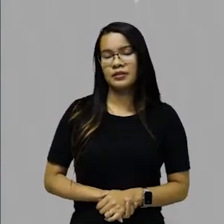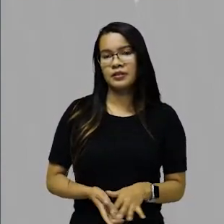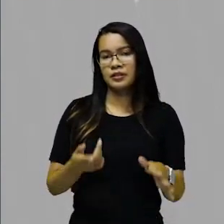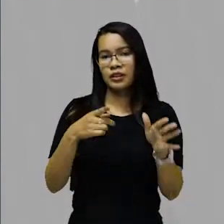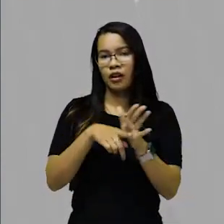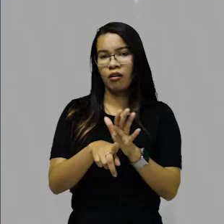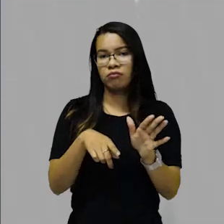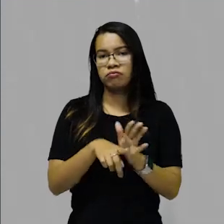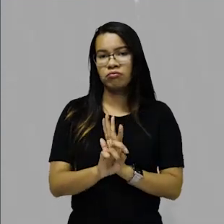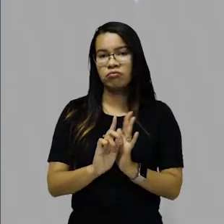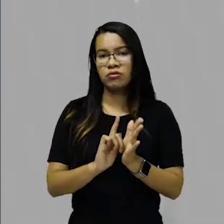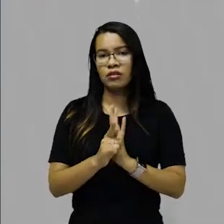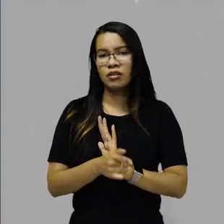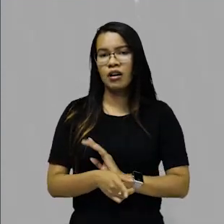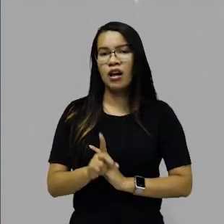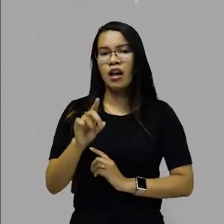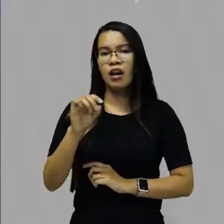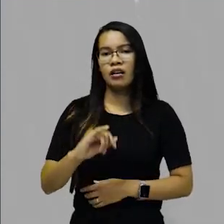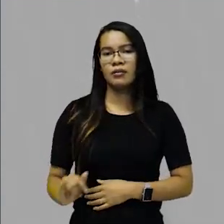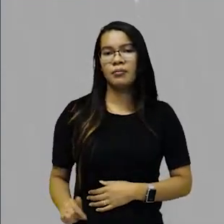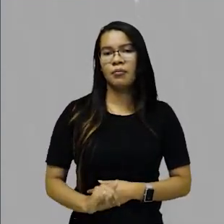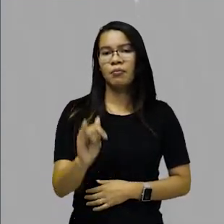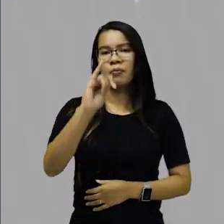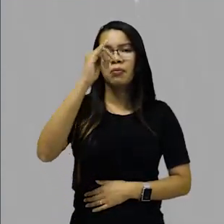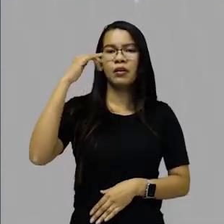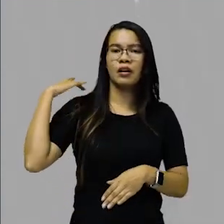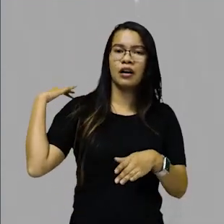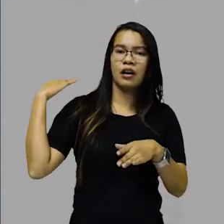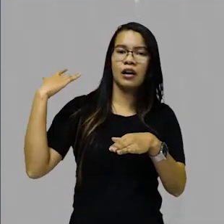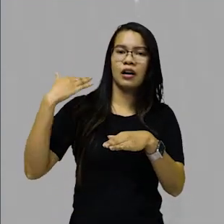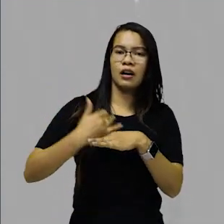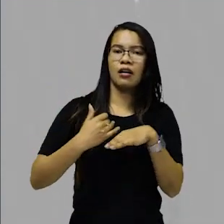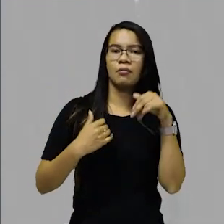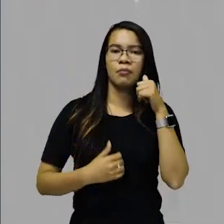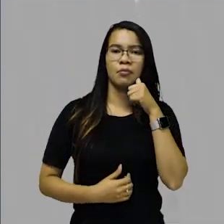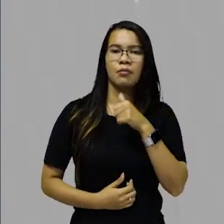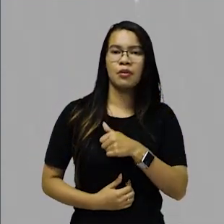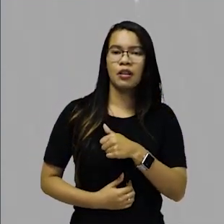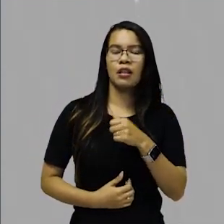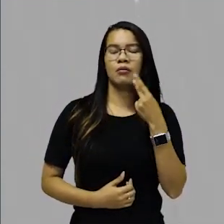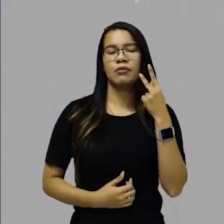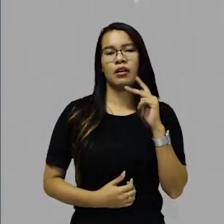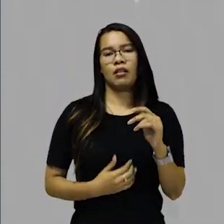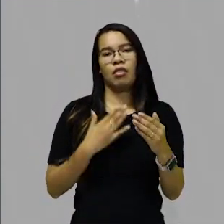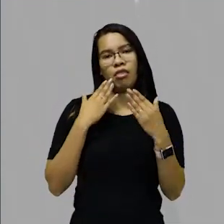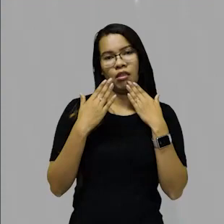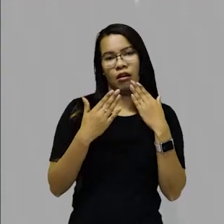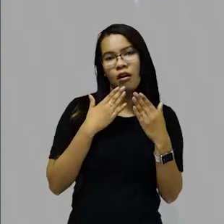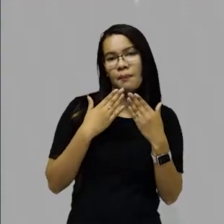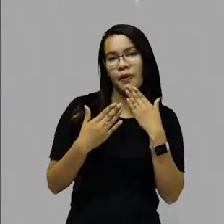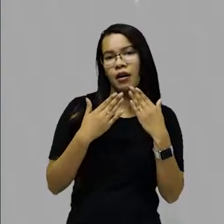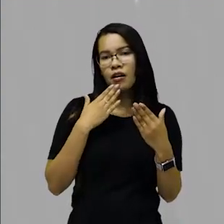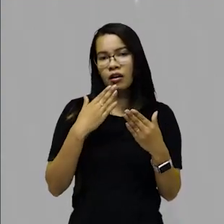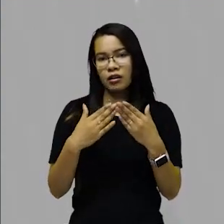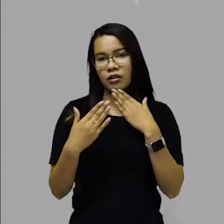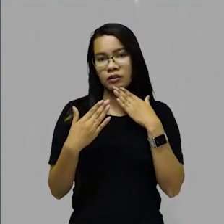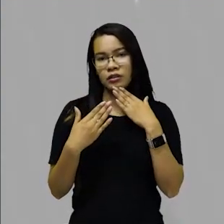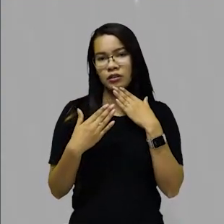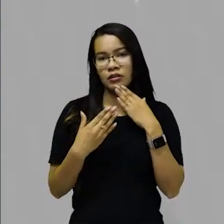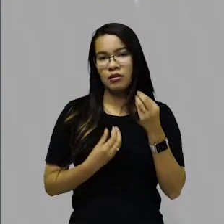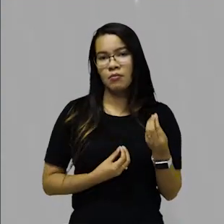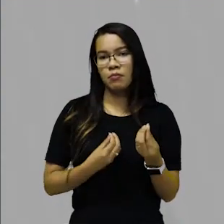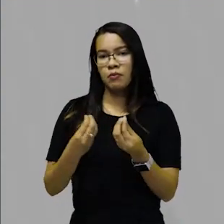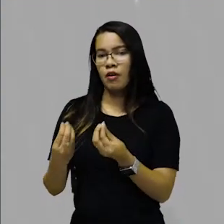questão do gênero, é importante trazer a mulher para esse debate. É importante dar o poder de fala para ela.